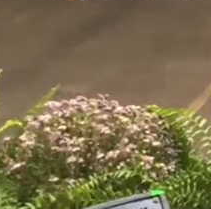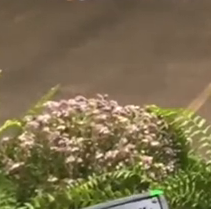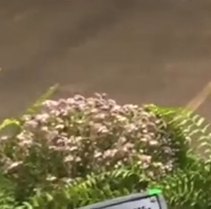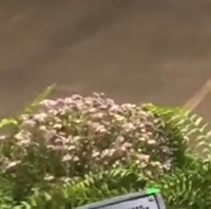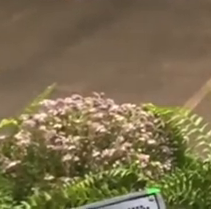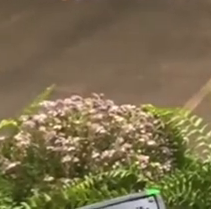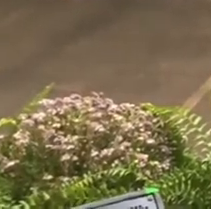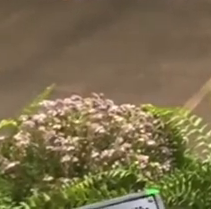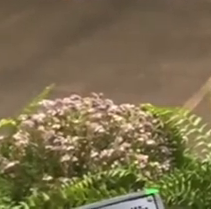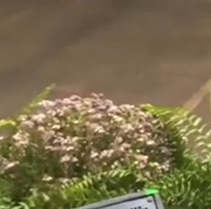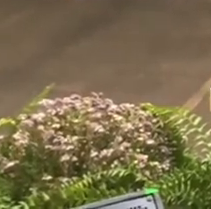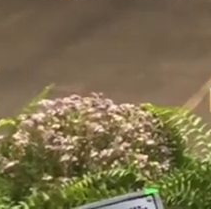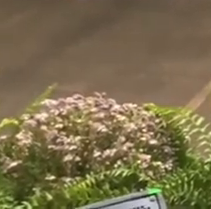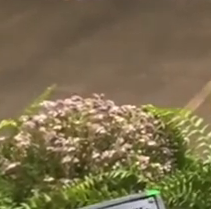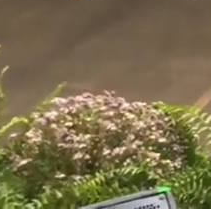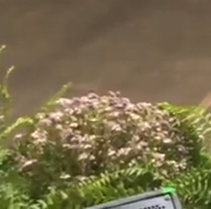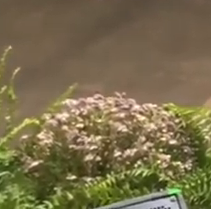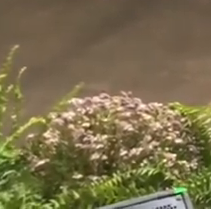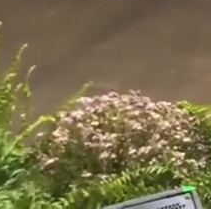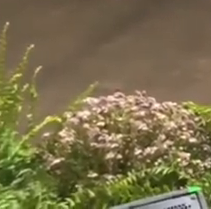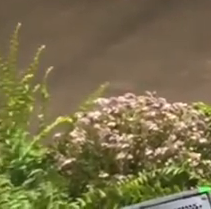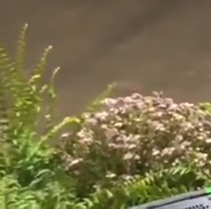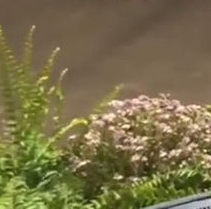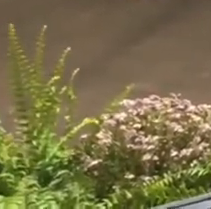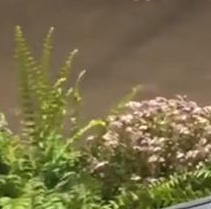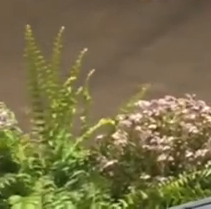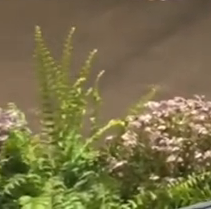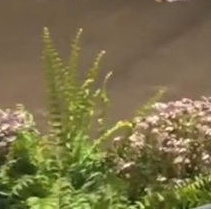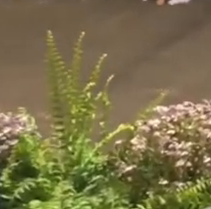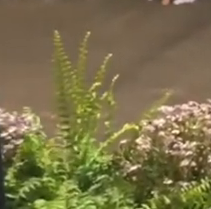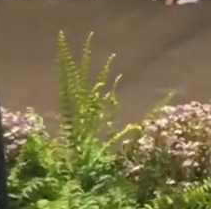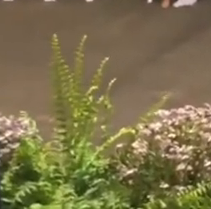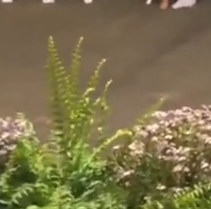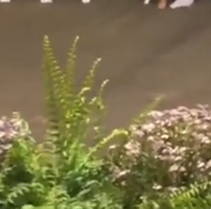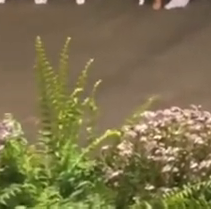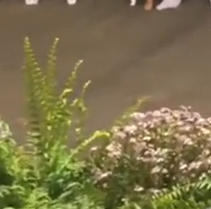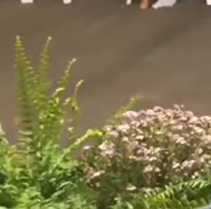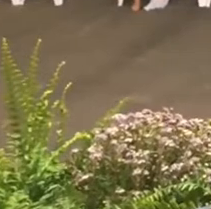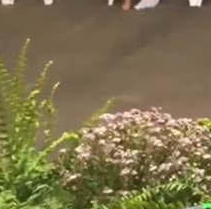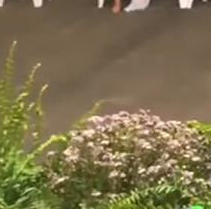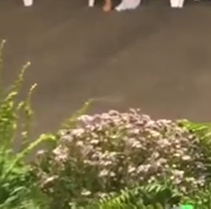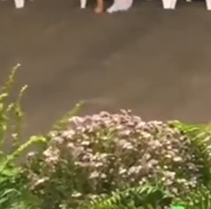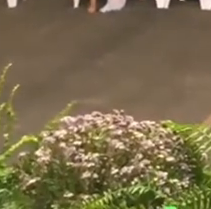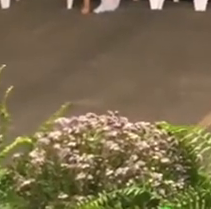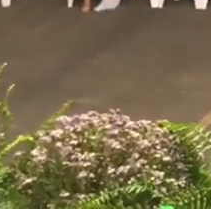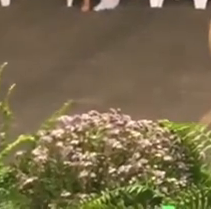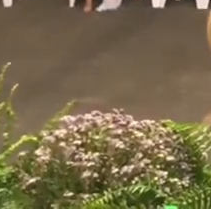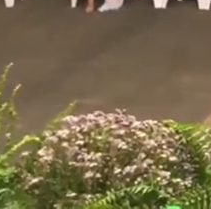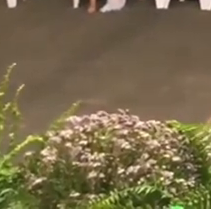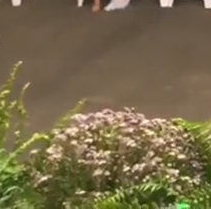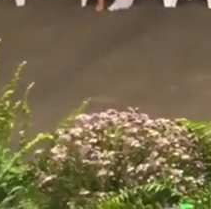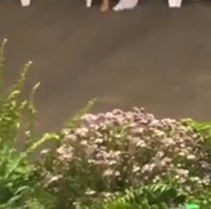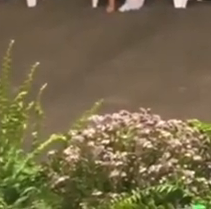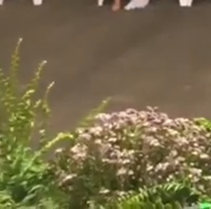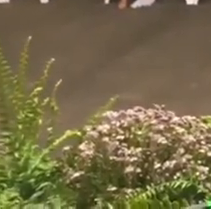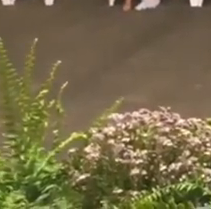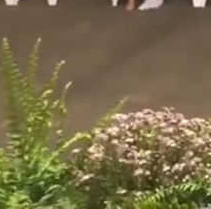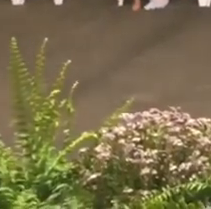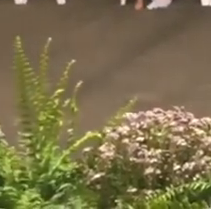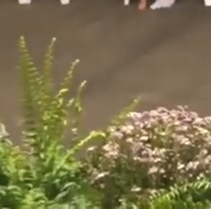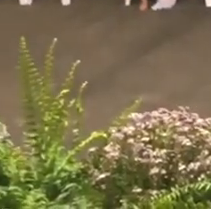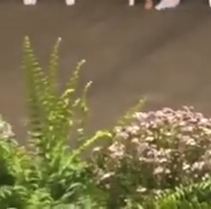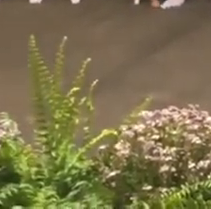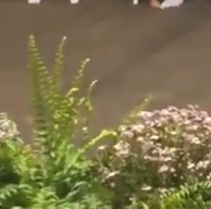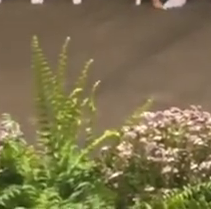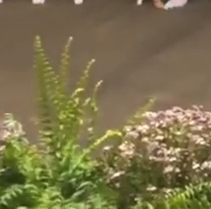com o pastor Diego Rafael a cantora Poliana Martins e a cantora Poliana no domingo à noite retornaremos